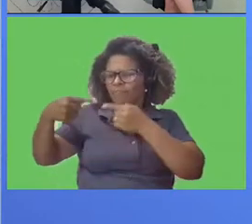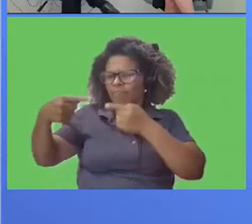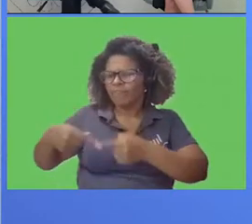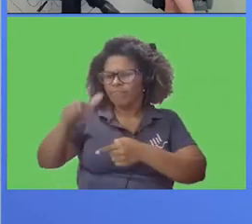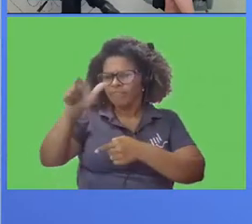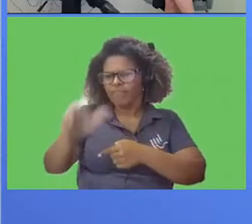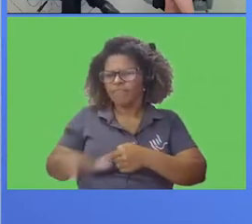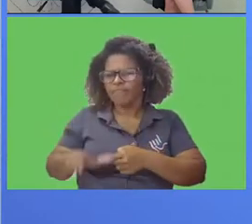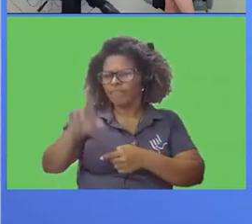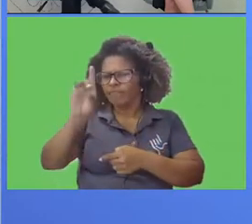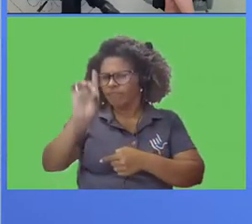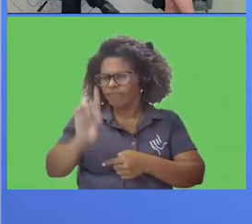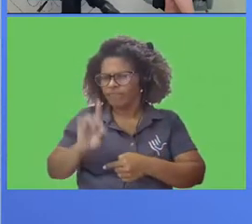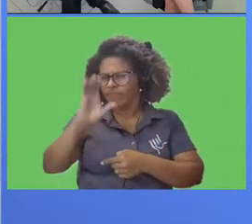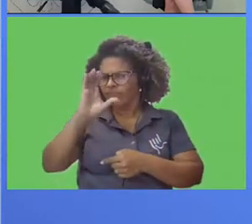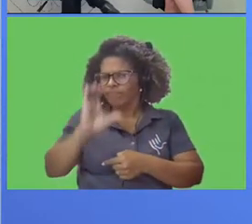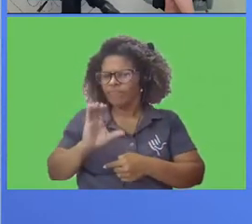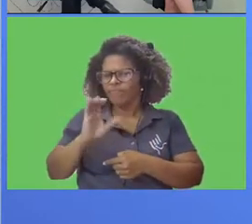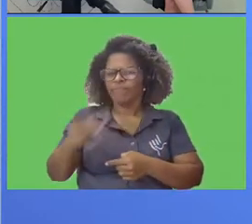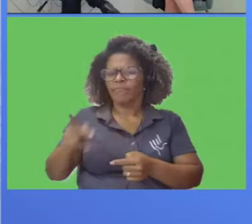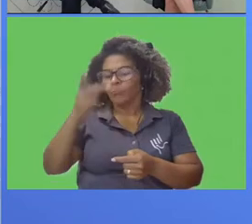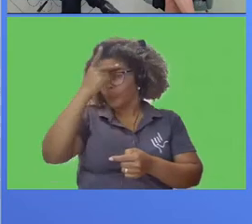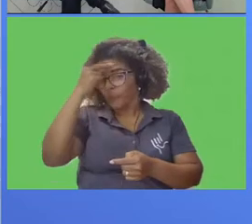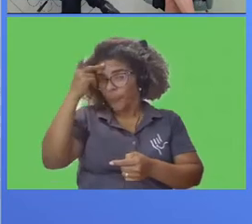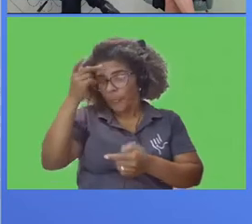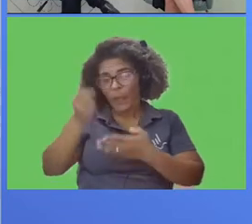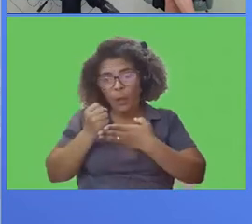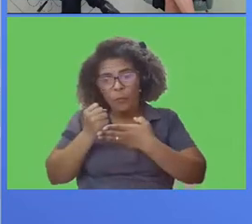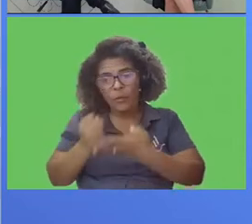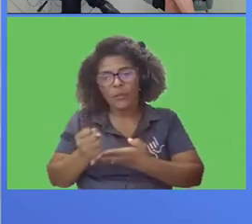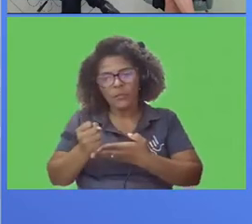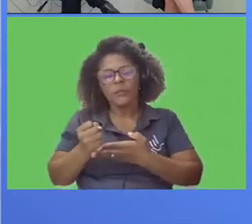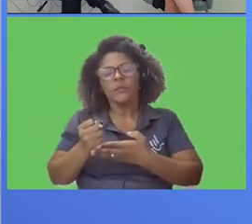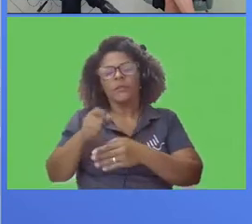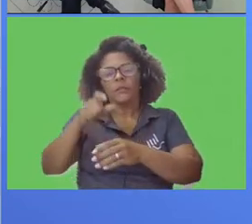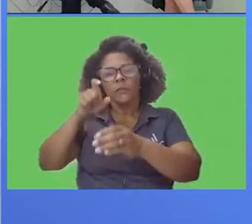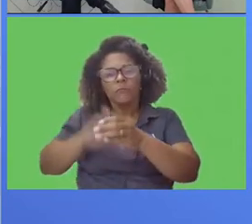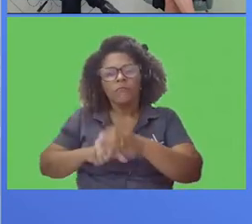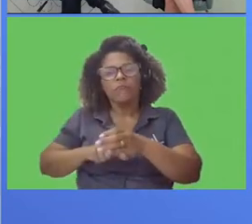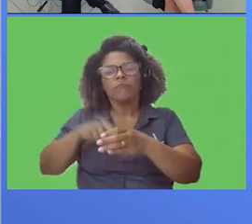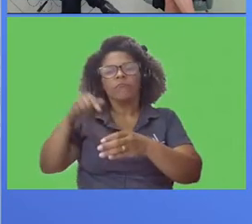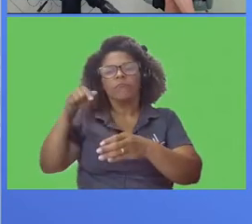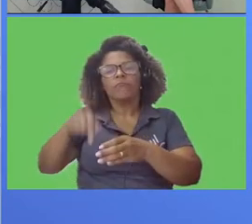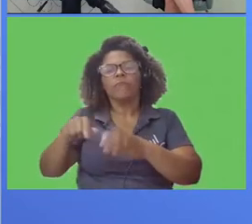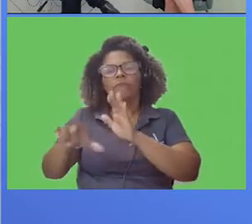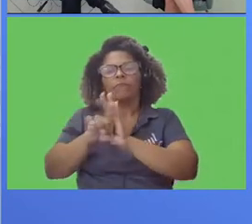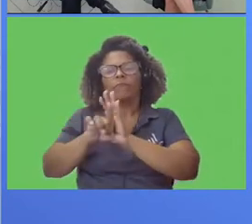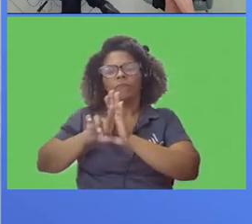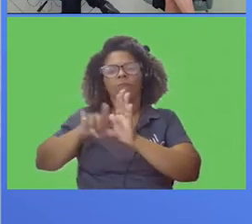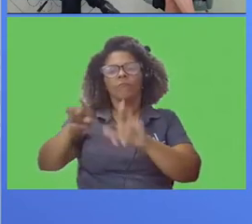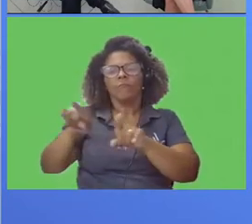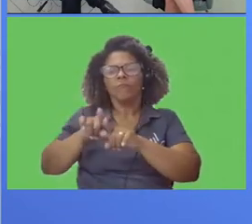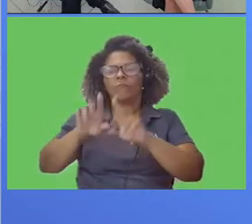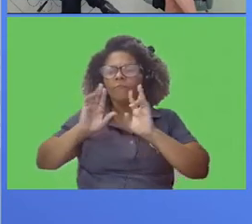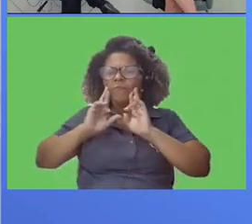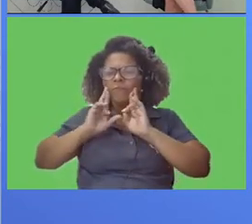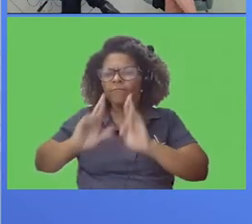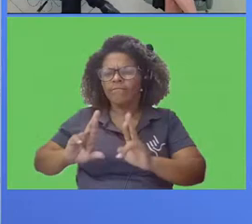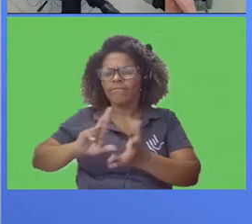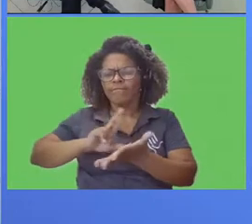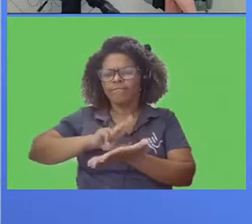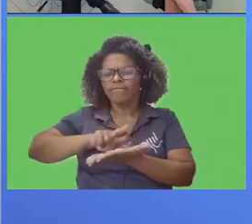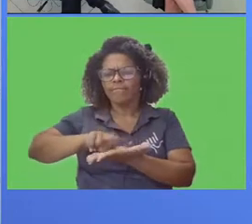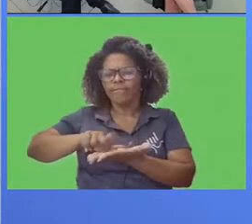da cidadania dessas pessoas, amparada, né, e ancorada aí na sua diversidade, naquilo que elas